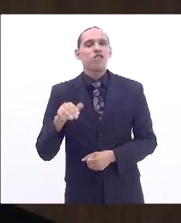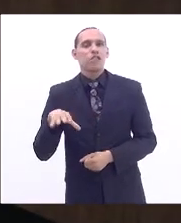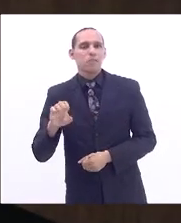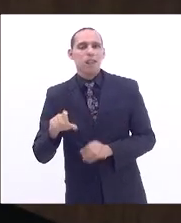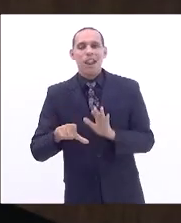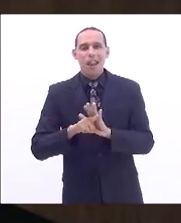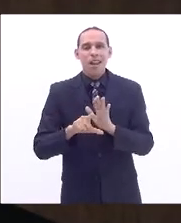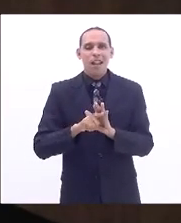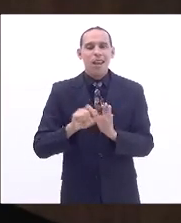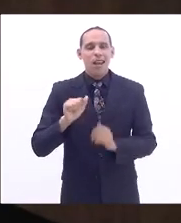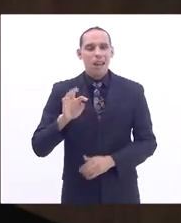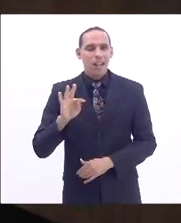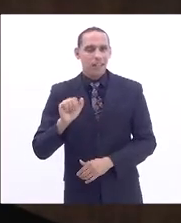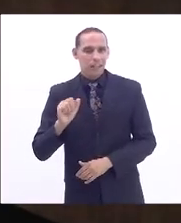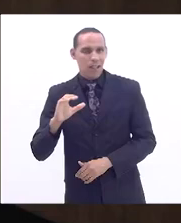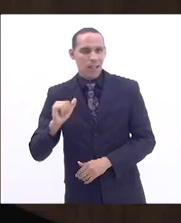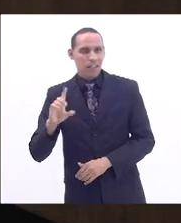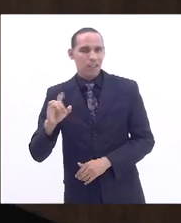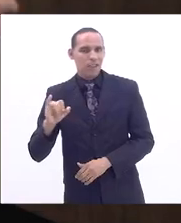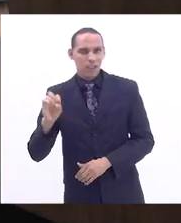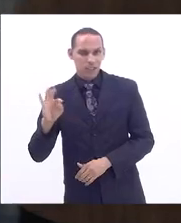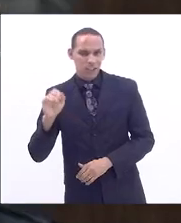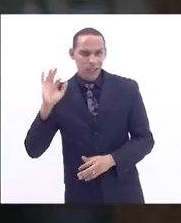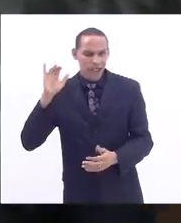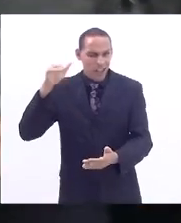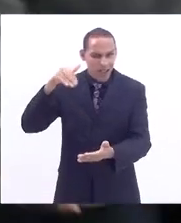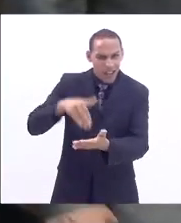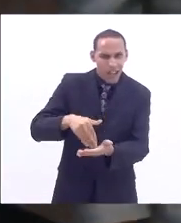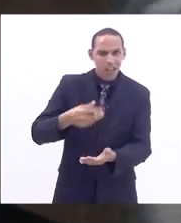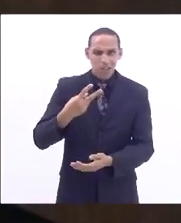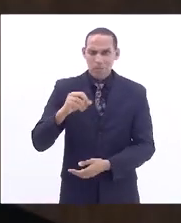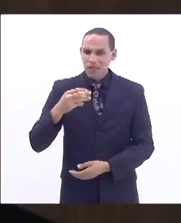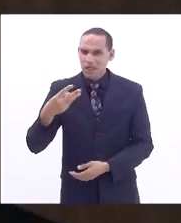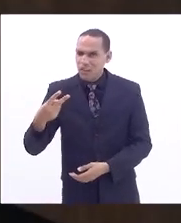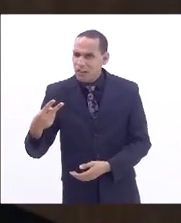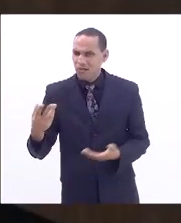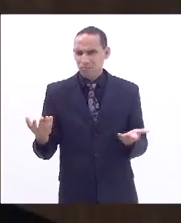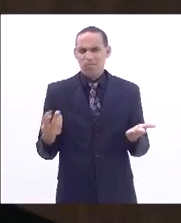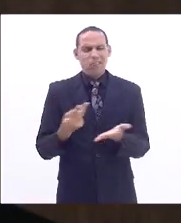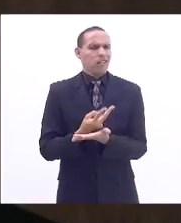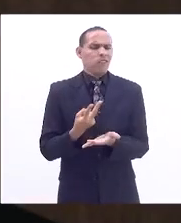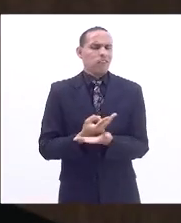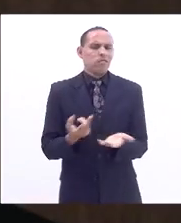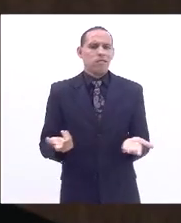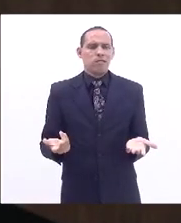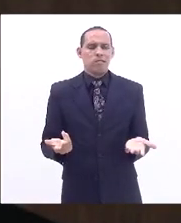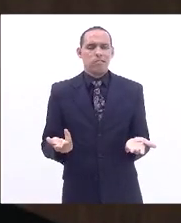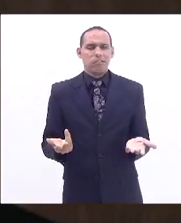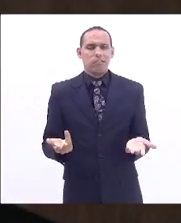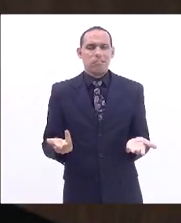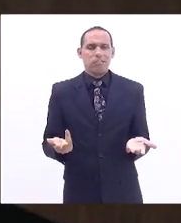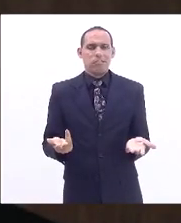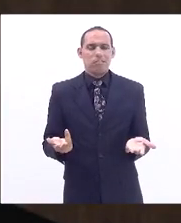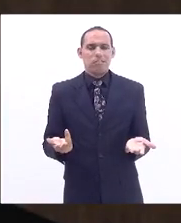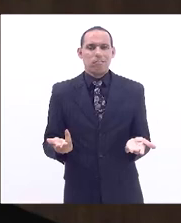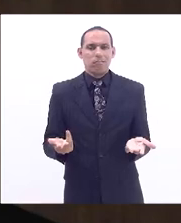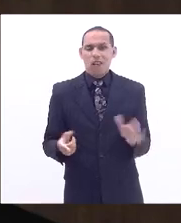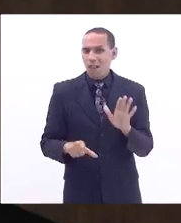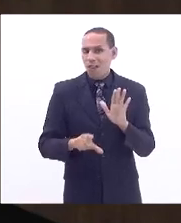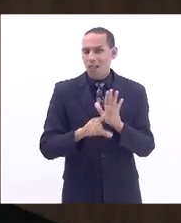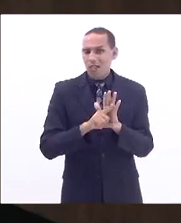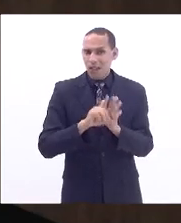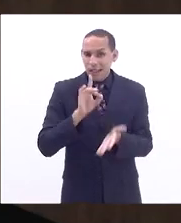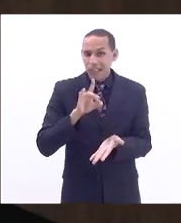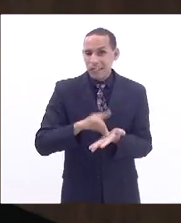até 2032 vai estar aberto Silvana Isso tá errado Oi Alê